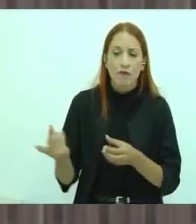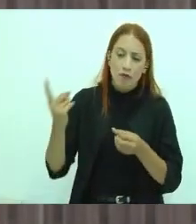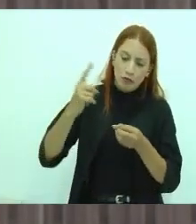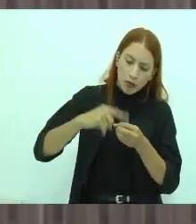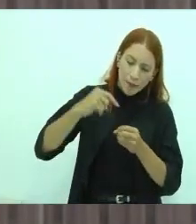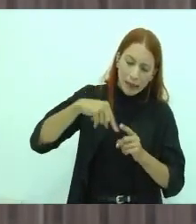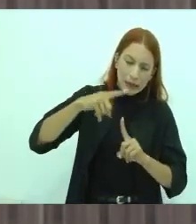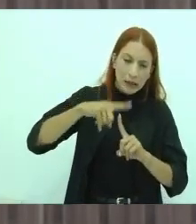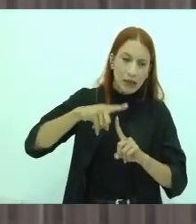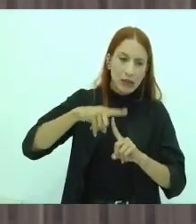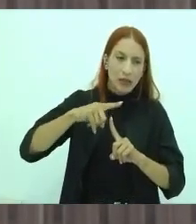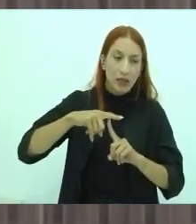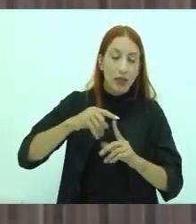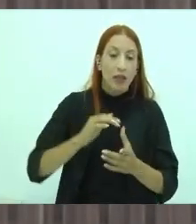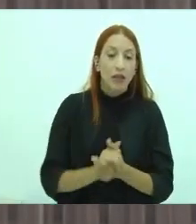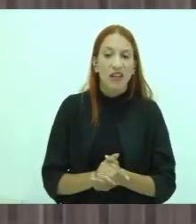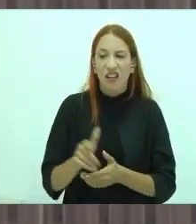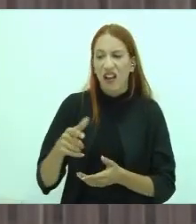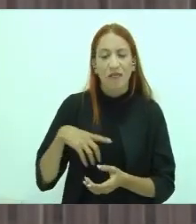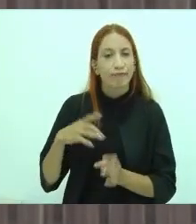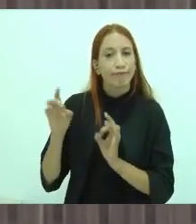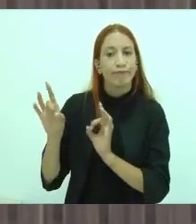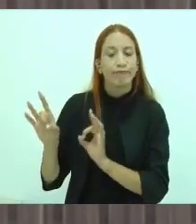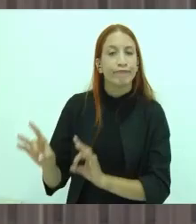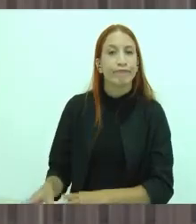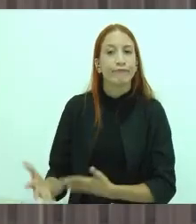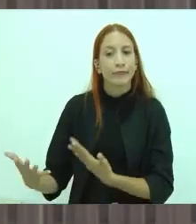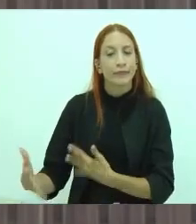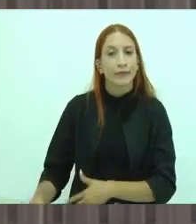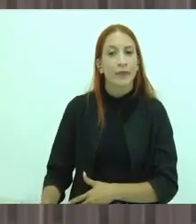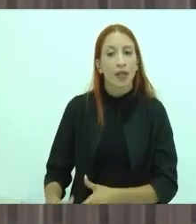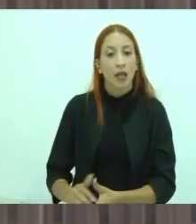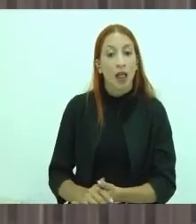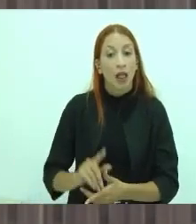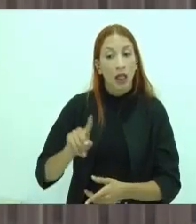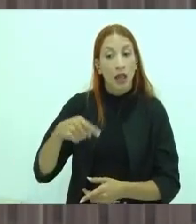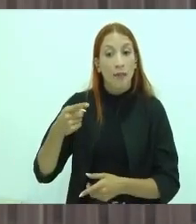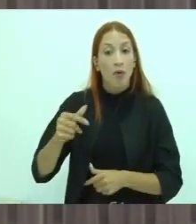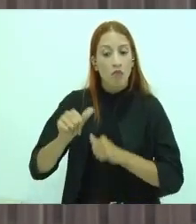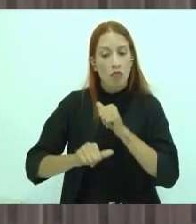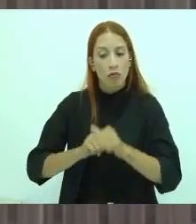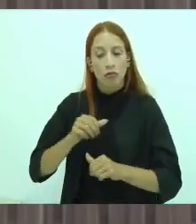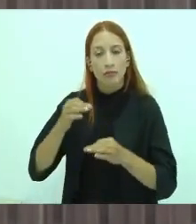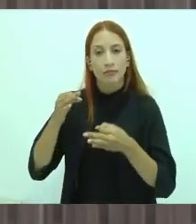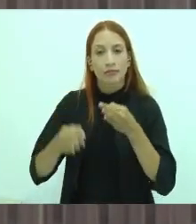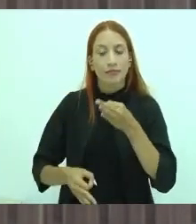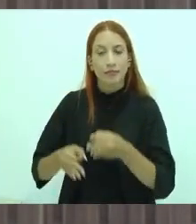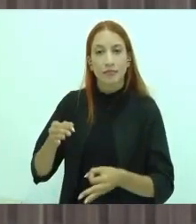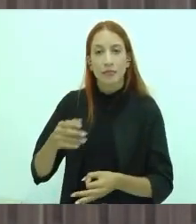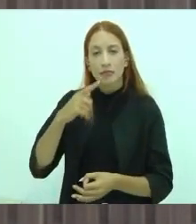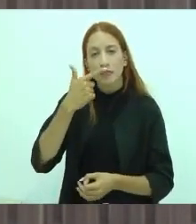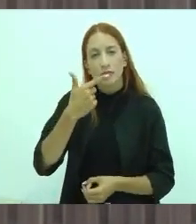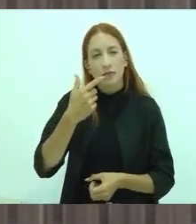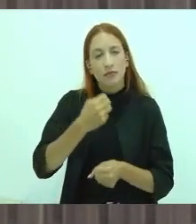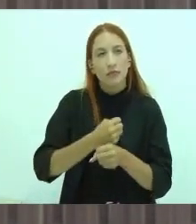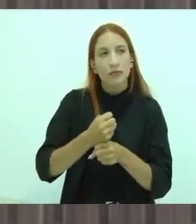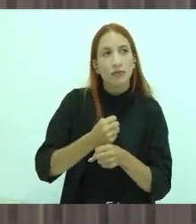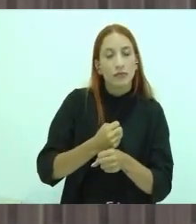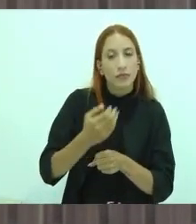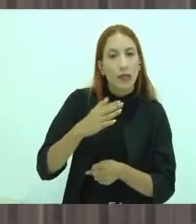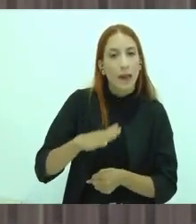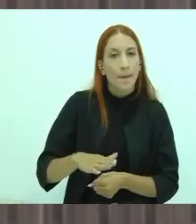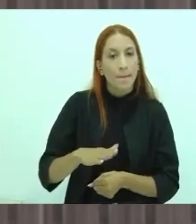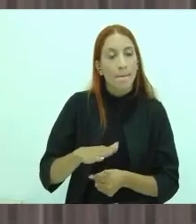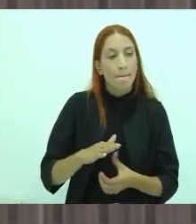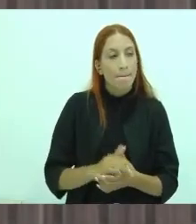as partes abriu mão das testemunhas ao trocar o juiz 2 anos e meio com uma semana que